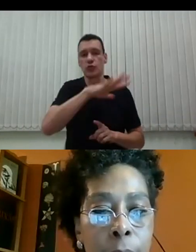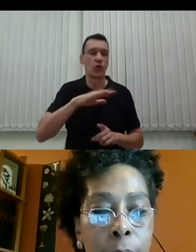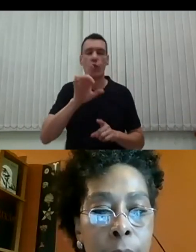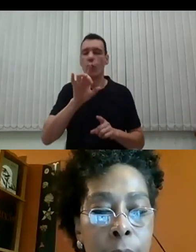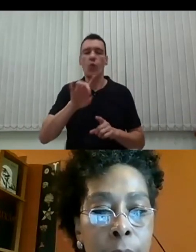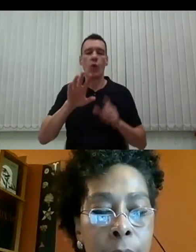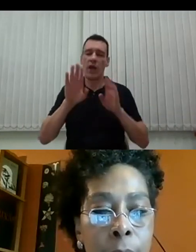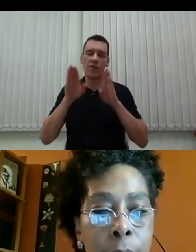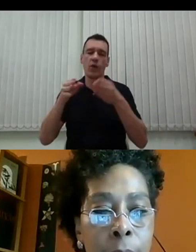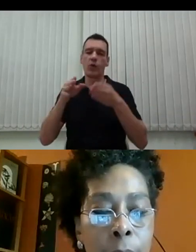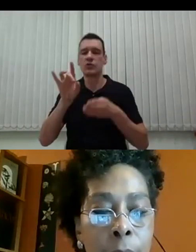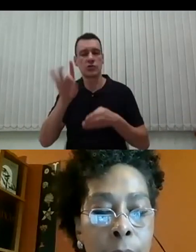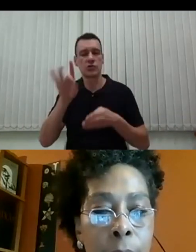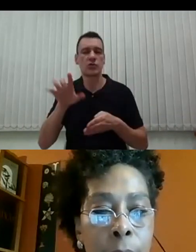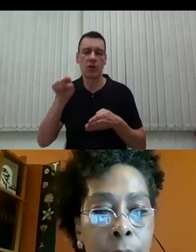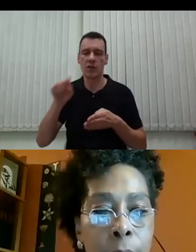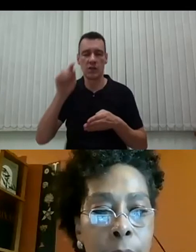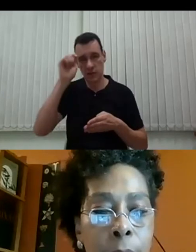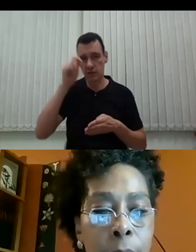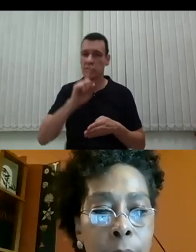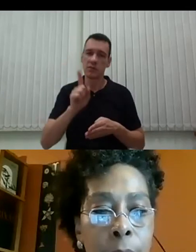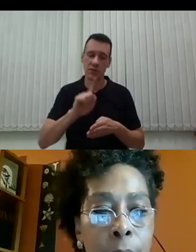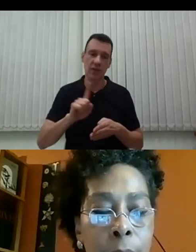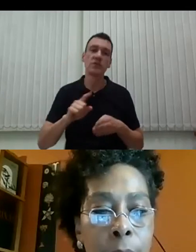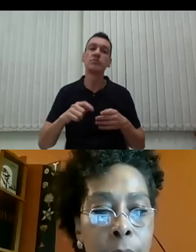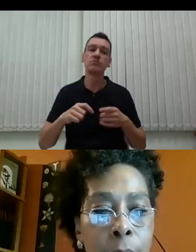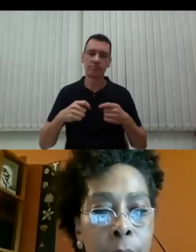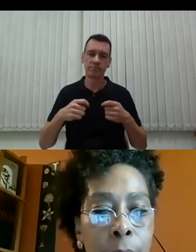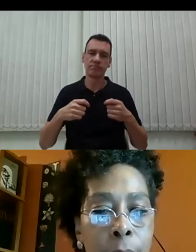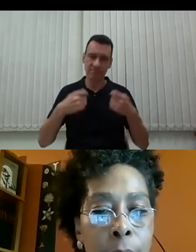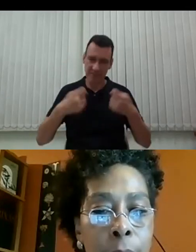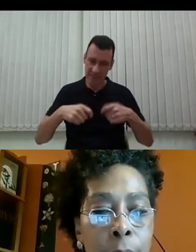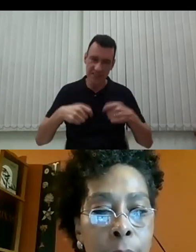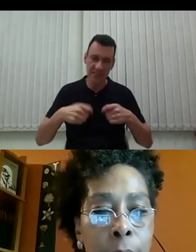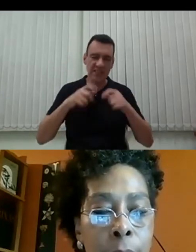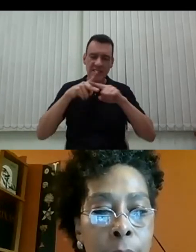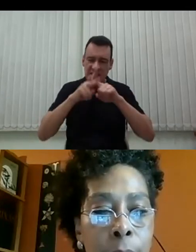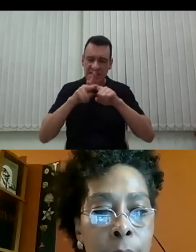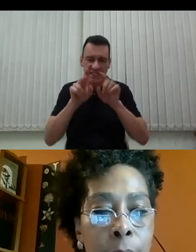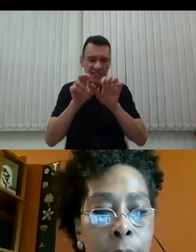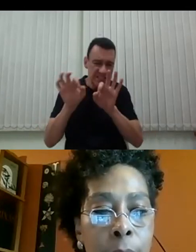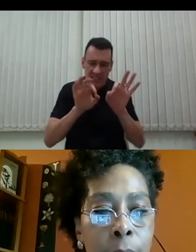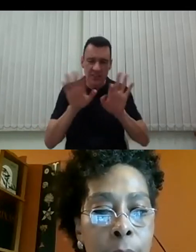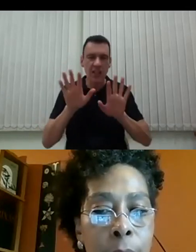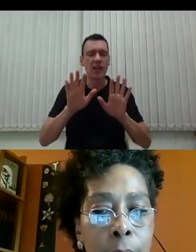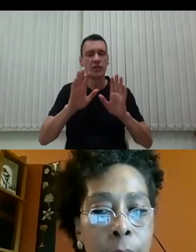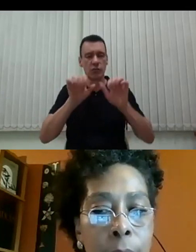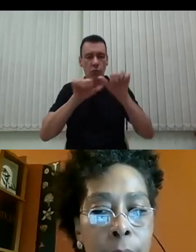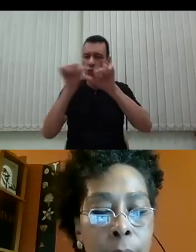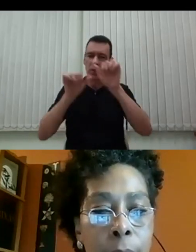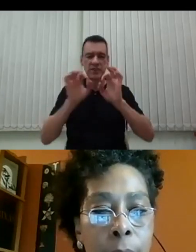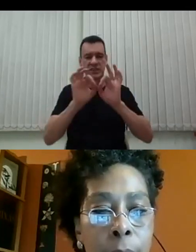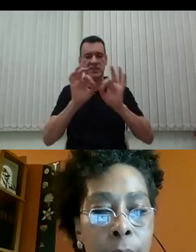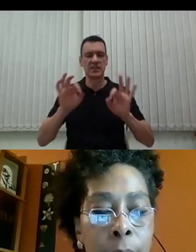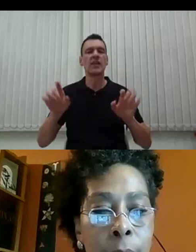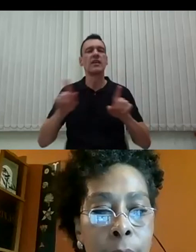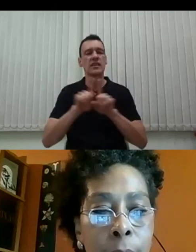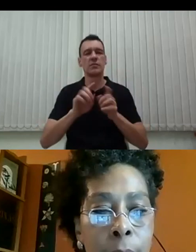seja possível descolonizar esses acervos, né? Fazer o mínimo de reparação à população negra e descolonizar esses